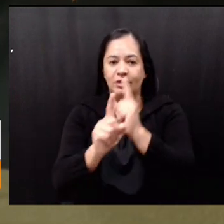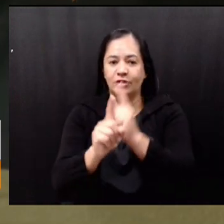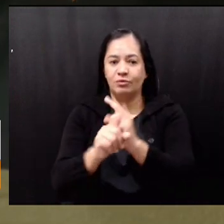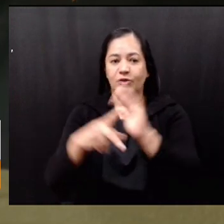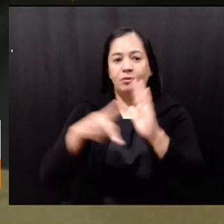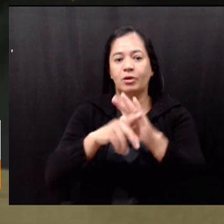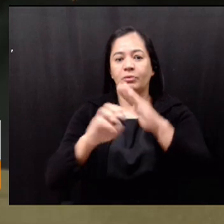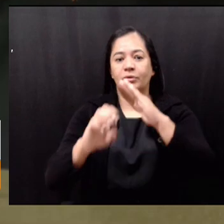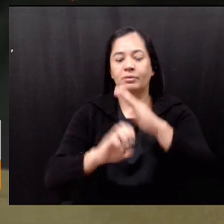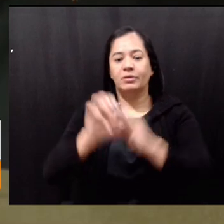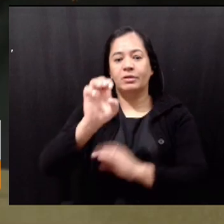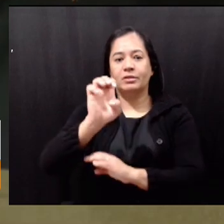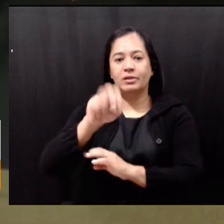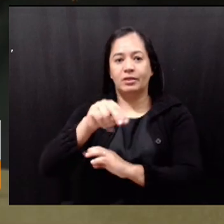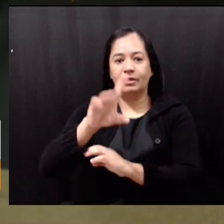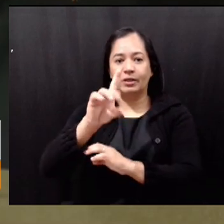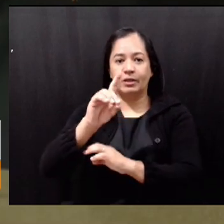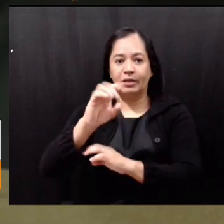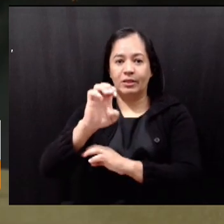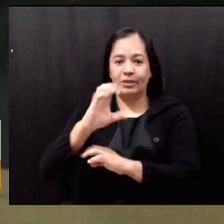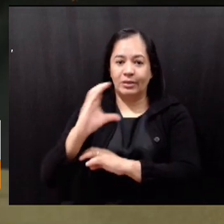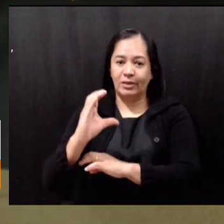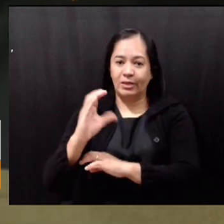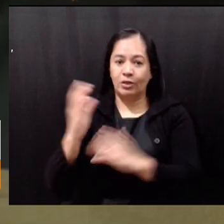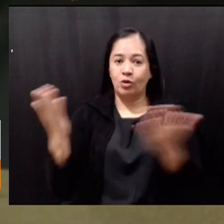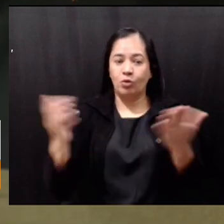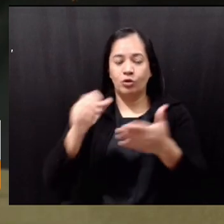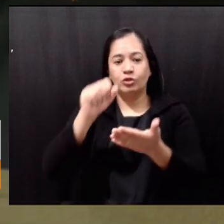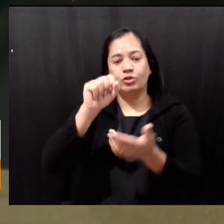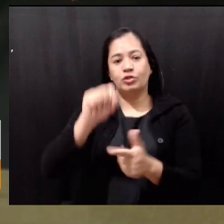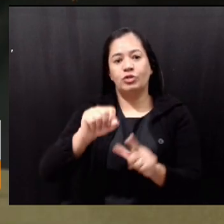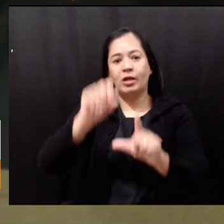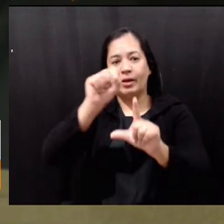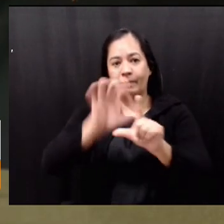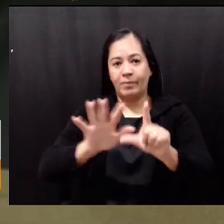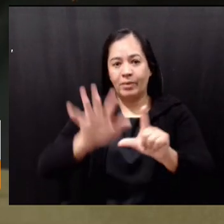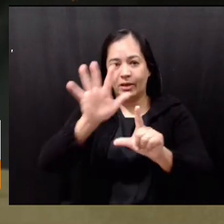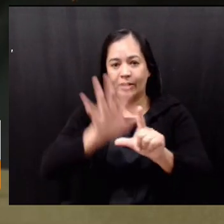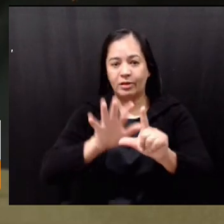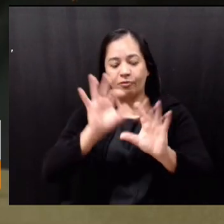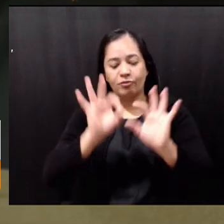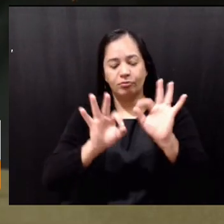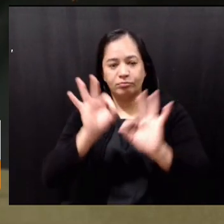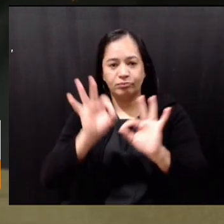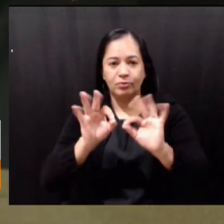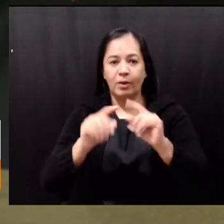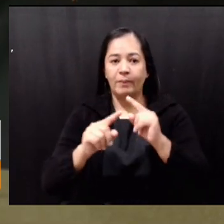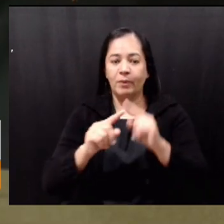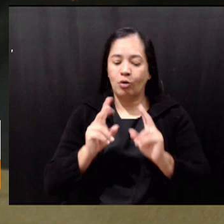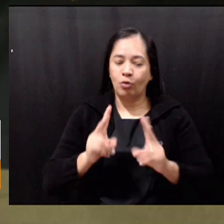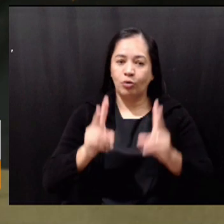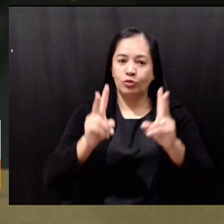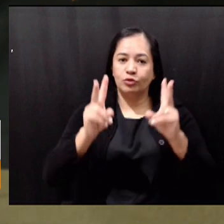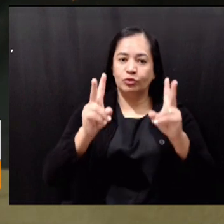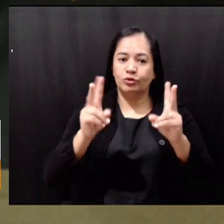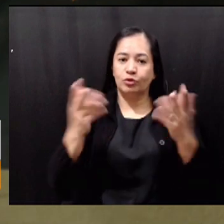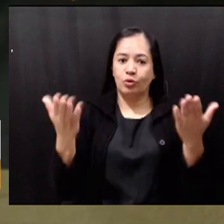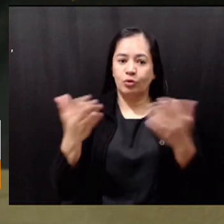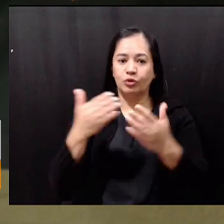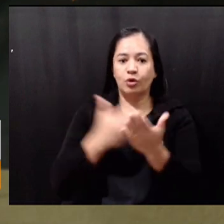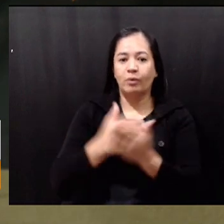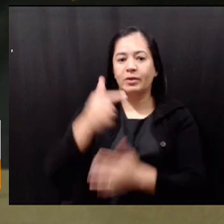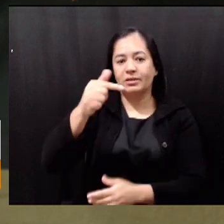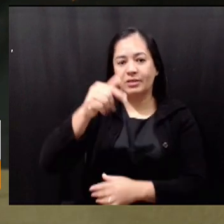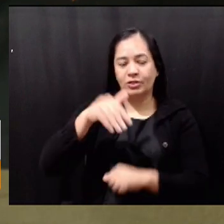na plataforma hoje, a partir das 8 da noite. Os trabalhos darão continuidade à manutenção iniciada na semana passada.